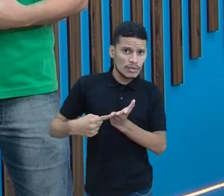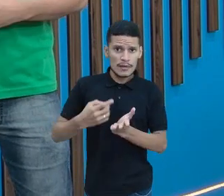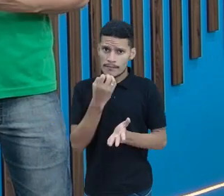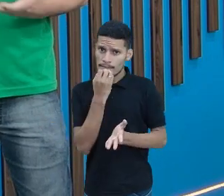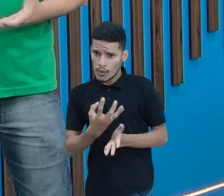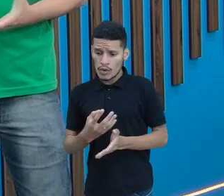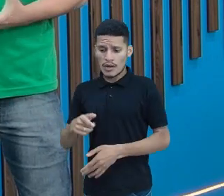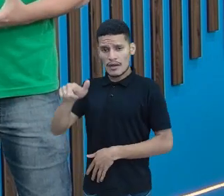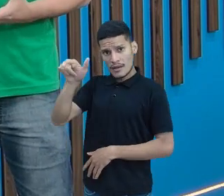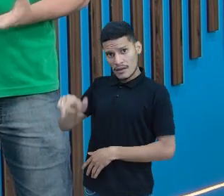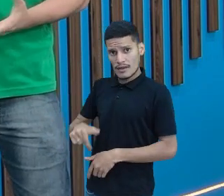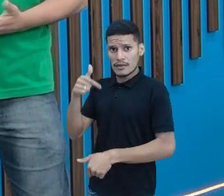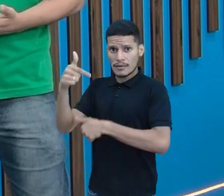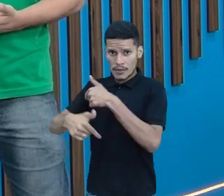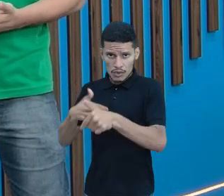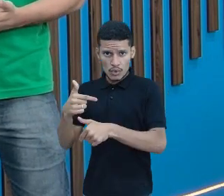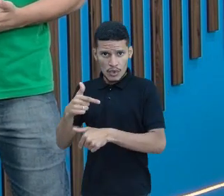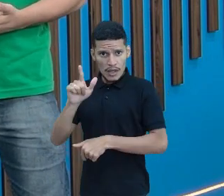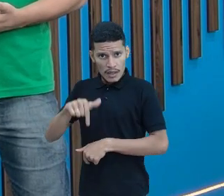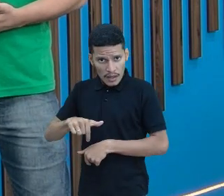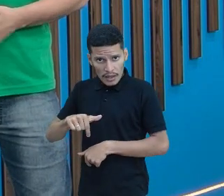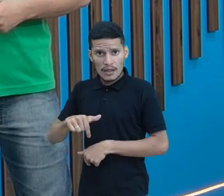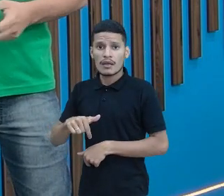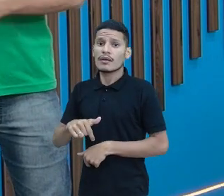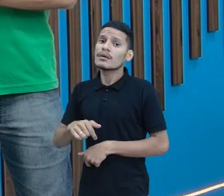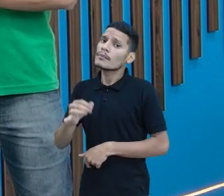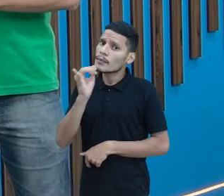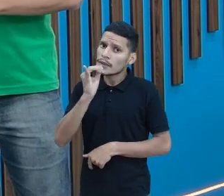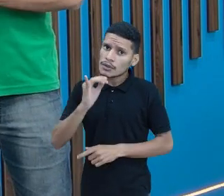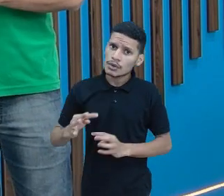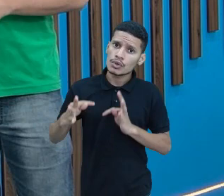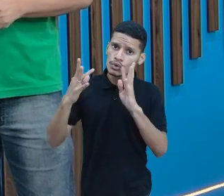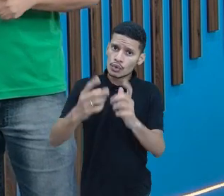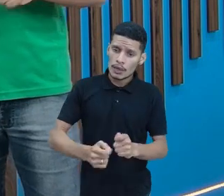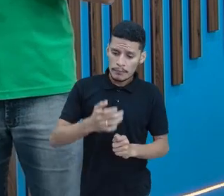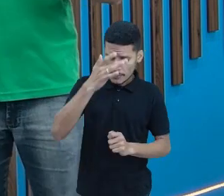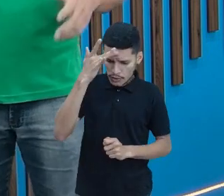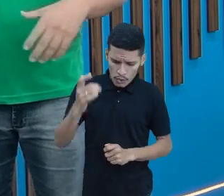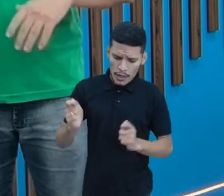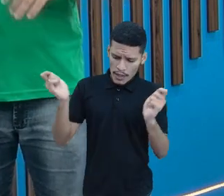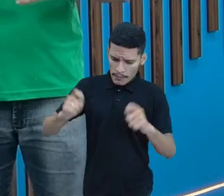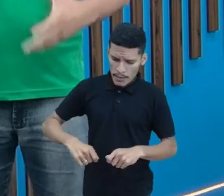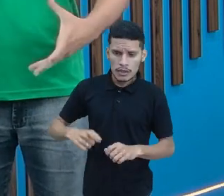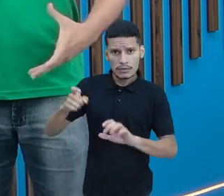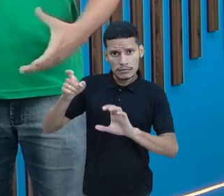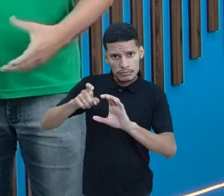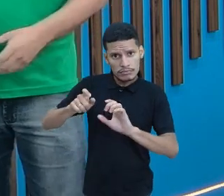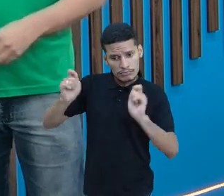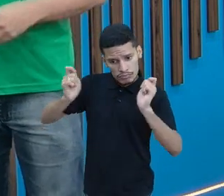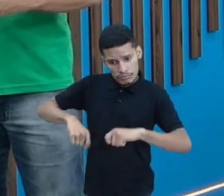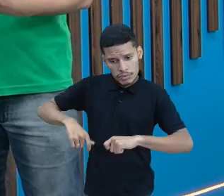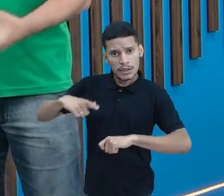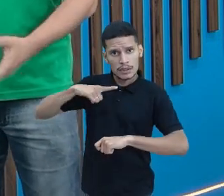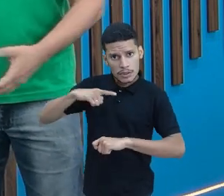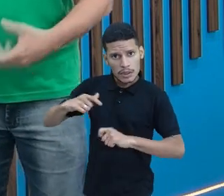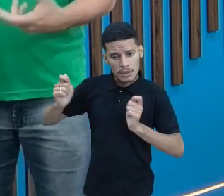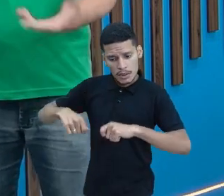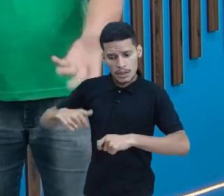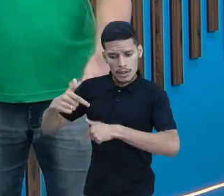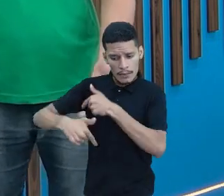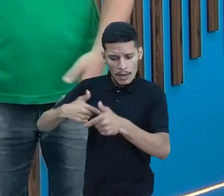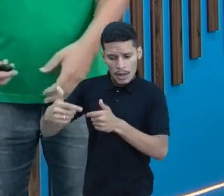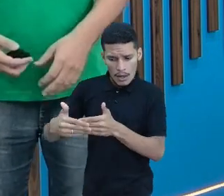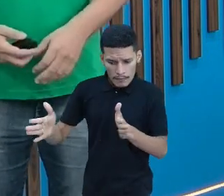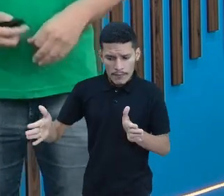boa para o trabalhador ou para a trabalhadora? Será que todos têm condições de abrir um negócio, o negócio está muito certo, de ofertar um serviço